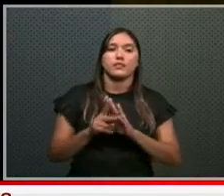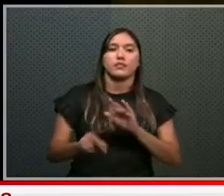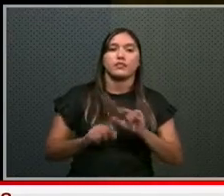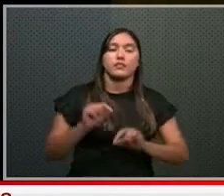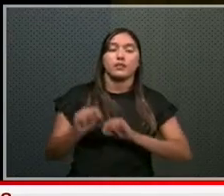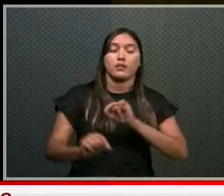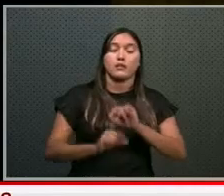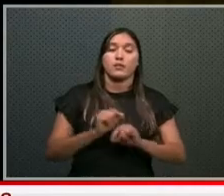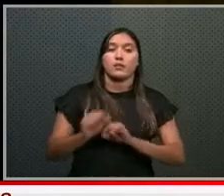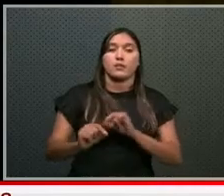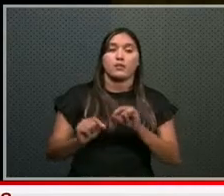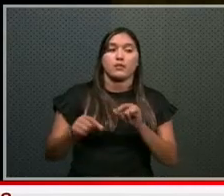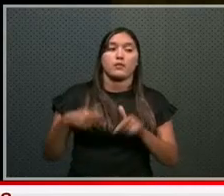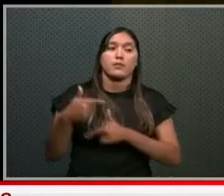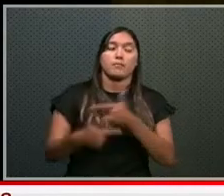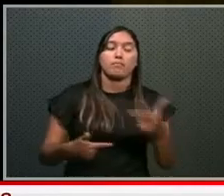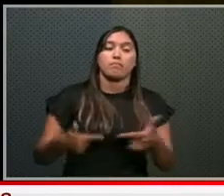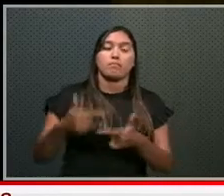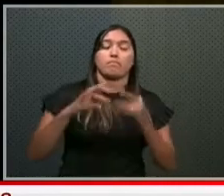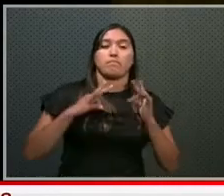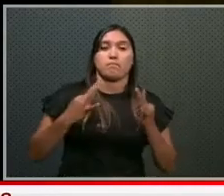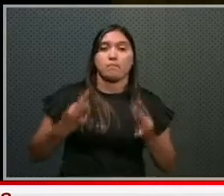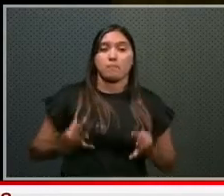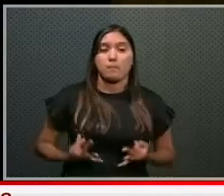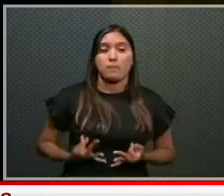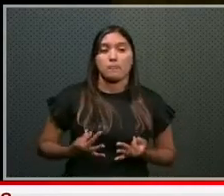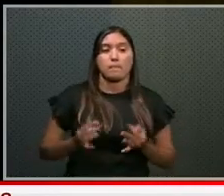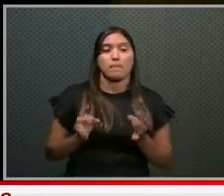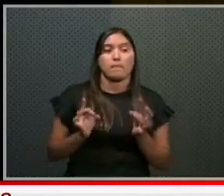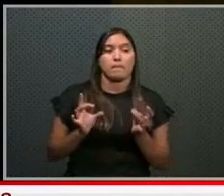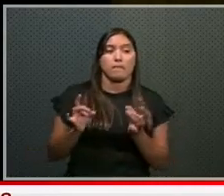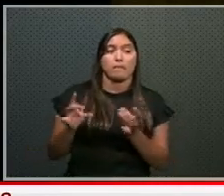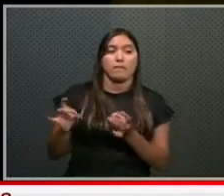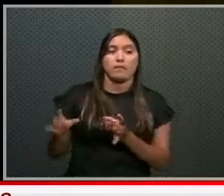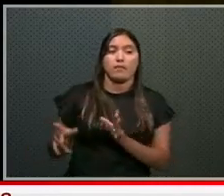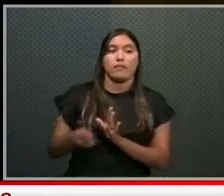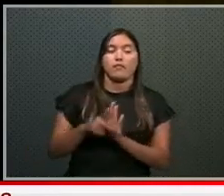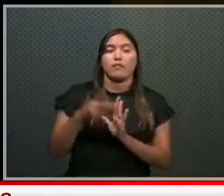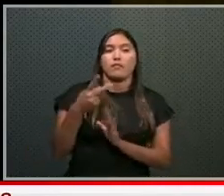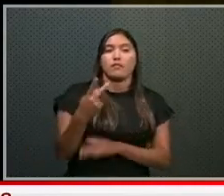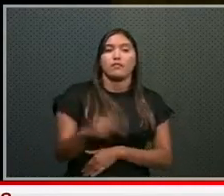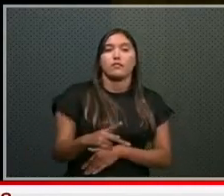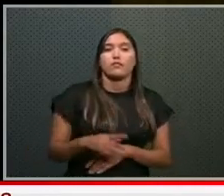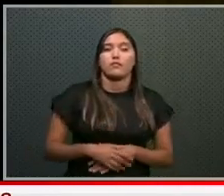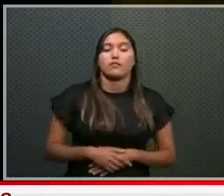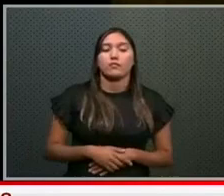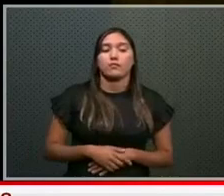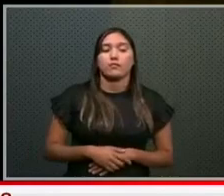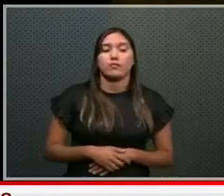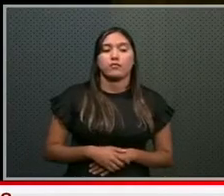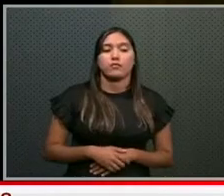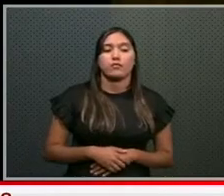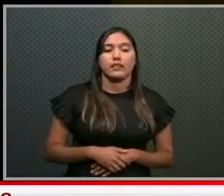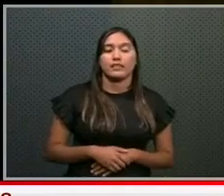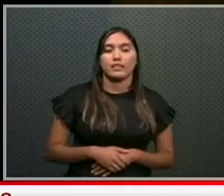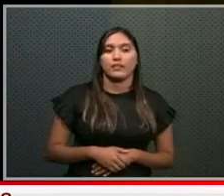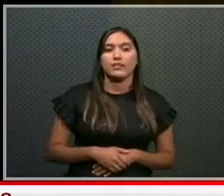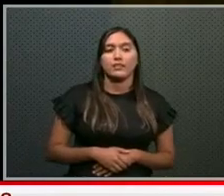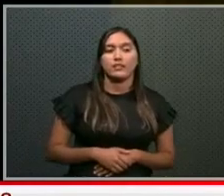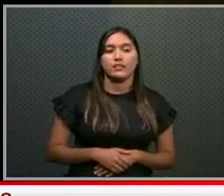é assistência técnica é a mecanização porque nós saímos de uma aqui o nosso